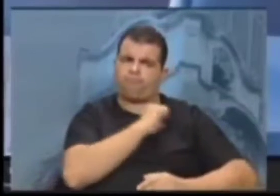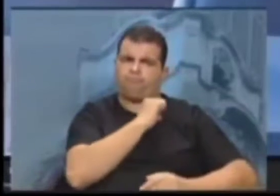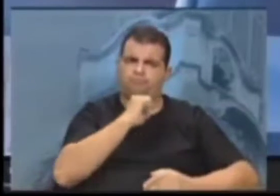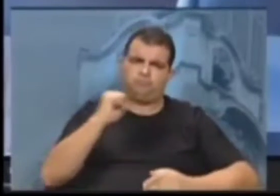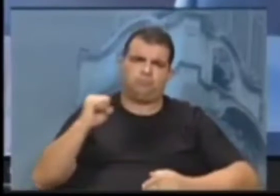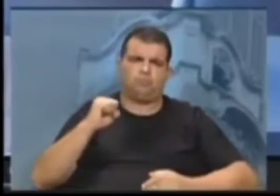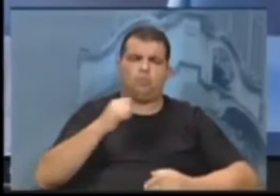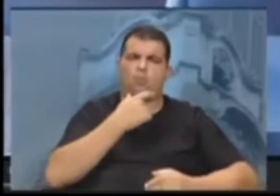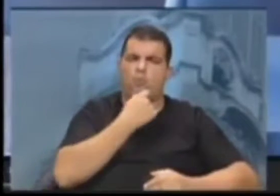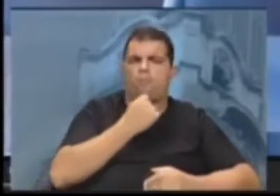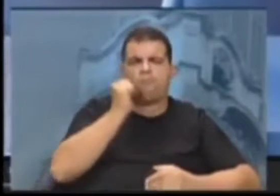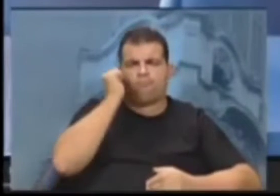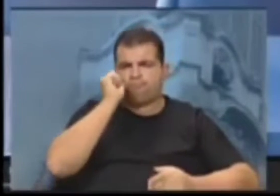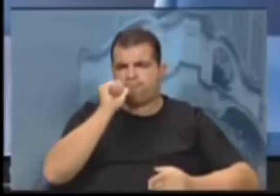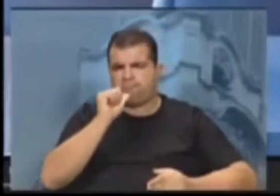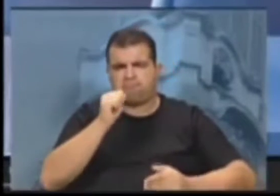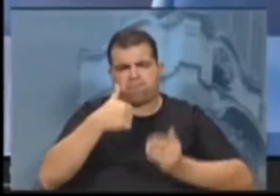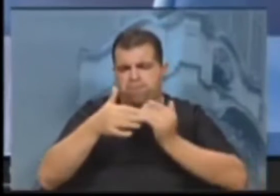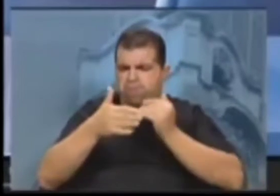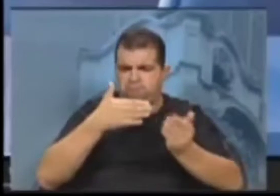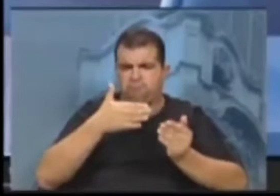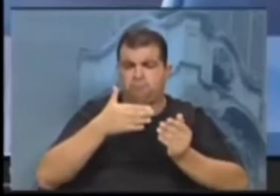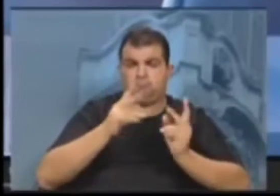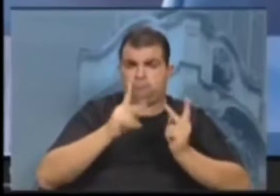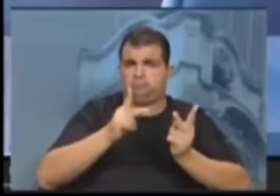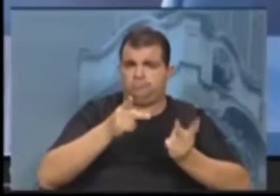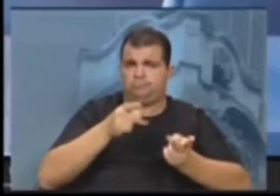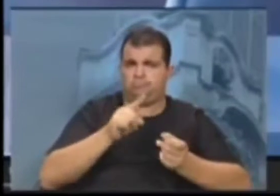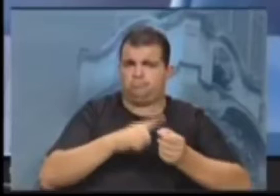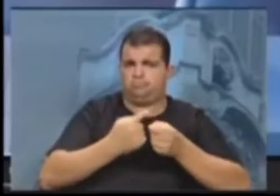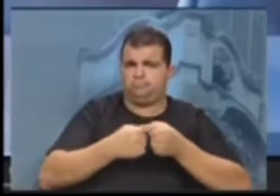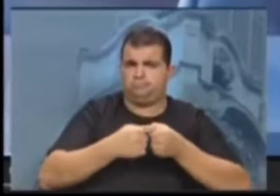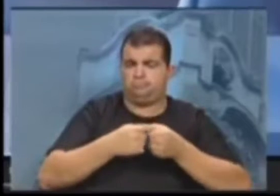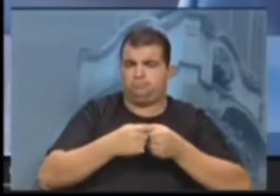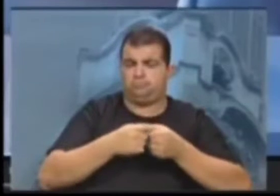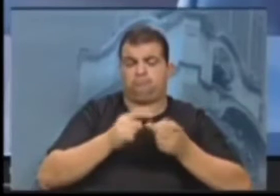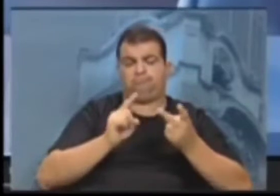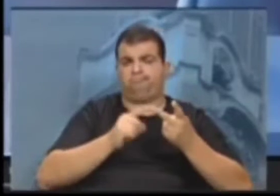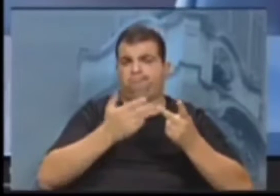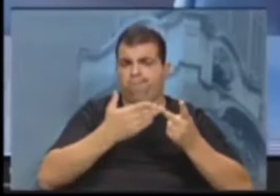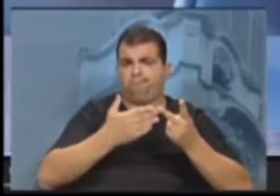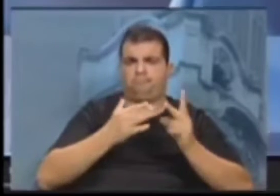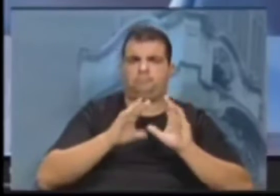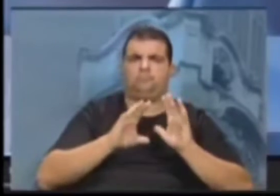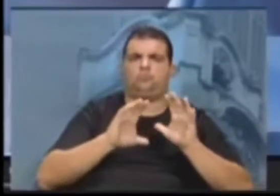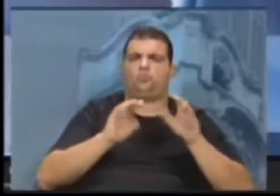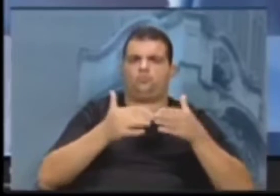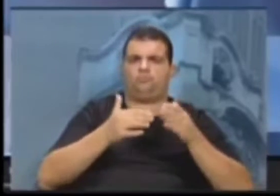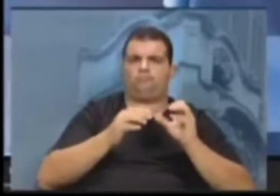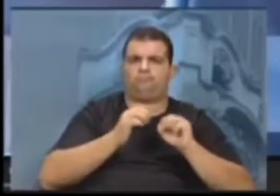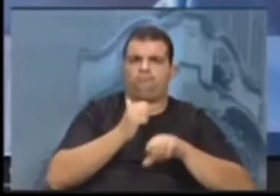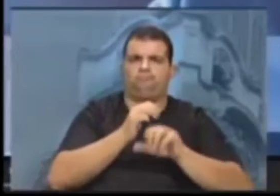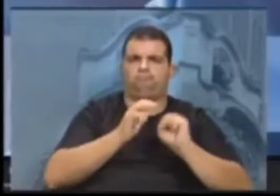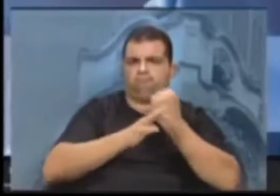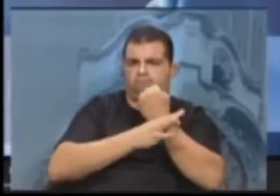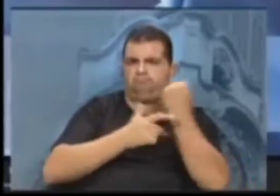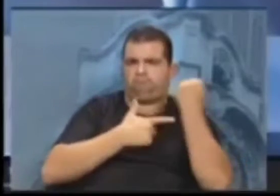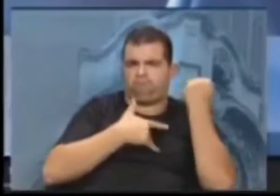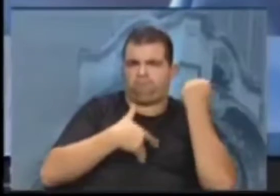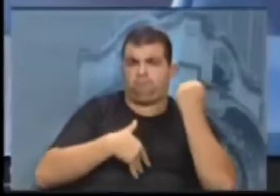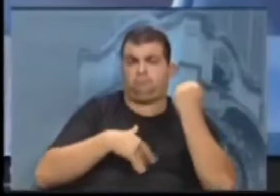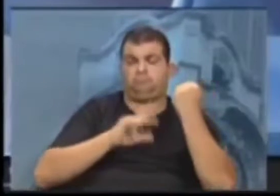na sociedade. Dessa maneira, os agentes da segurança pública, que estarão em contato